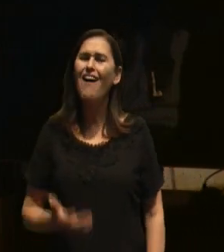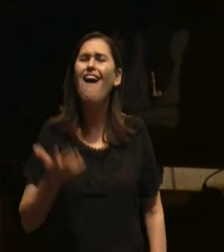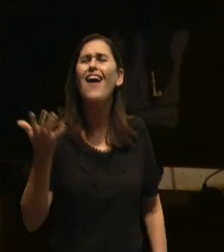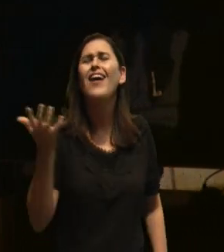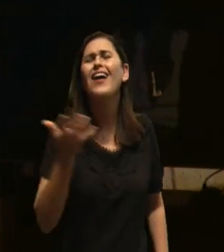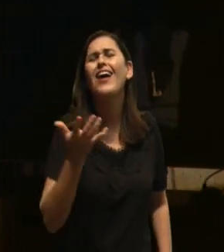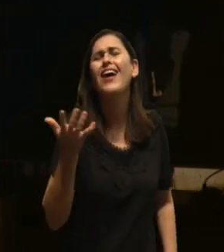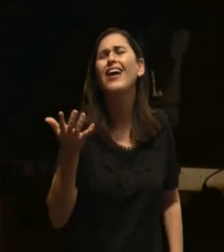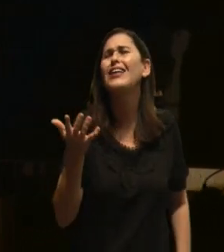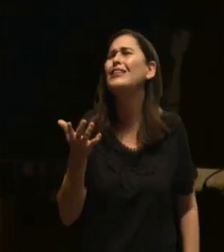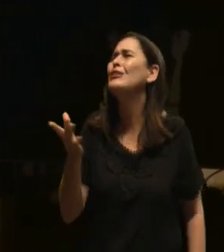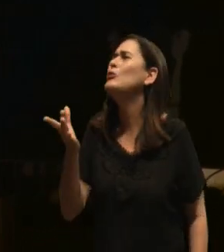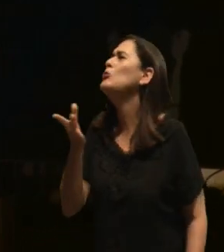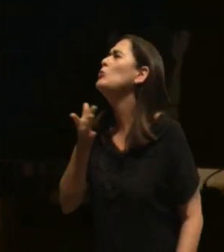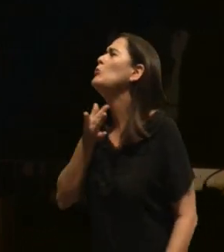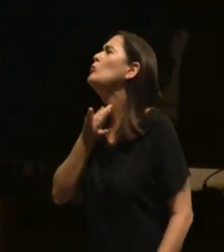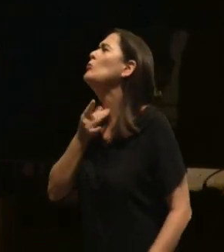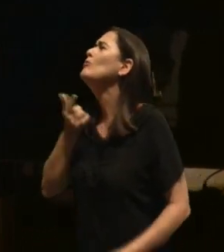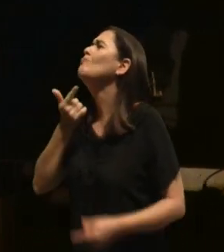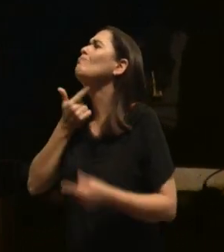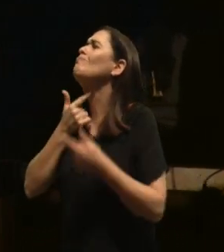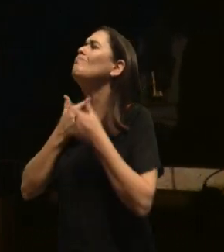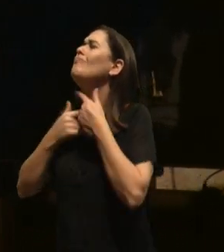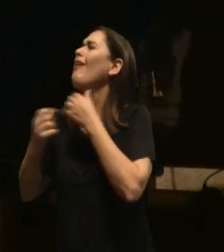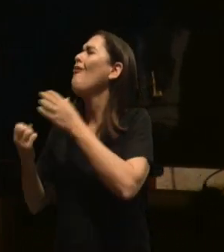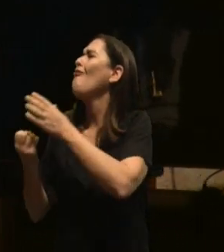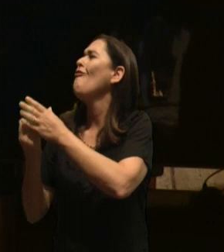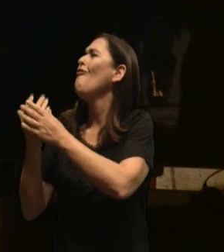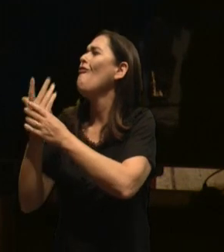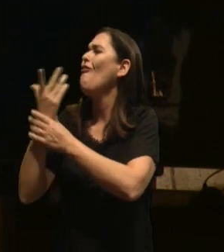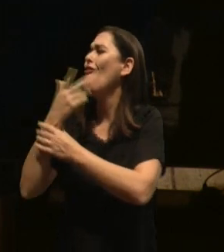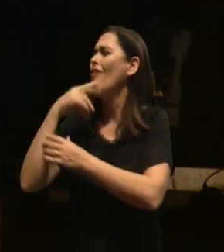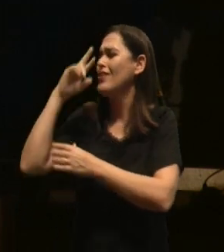Quero beber da tua fonte,